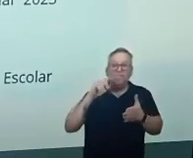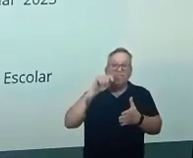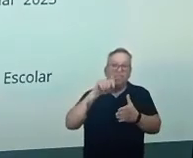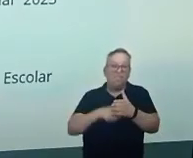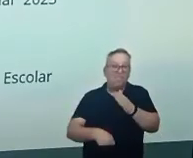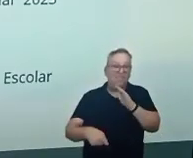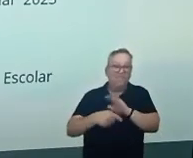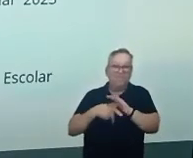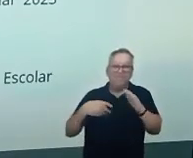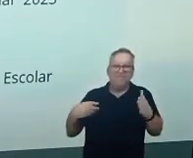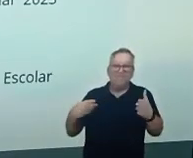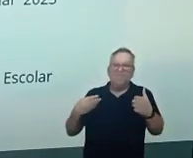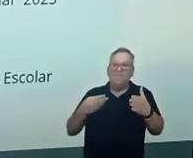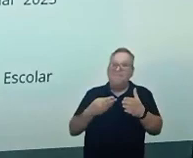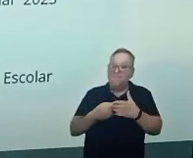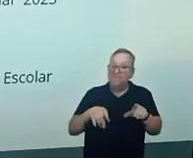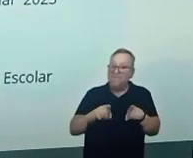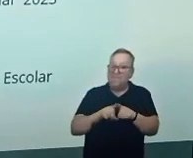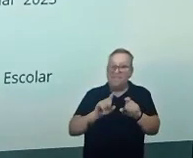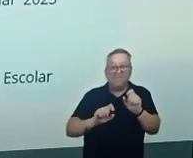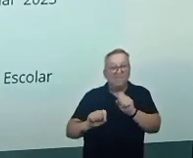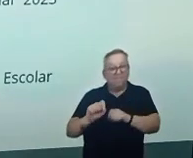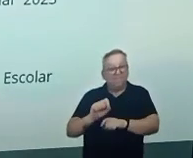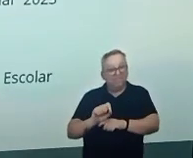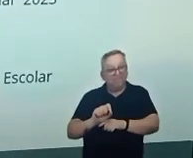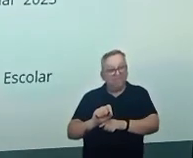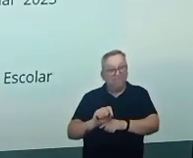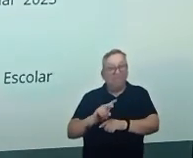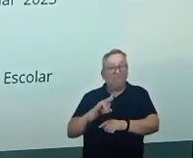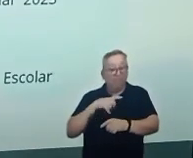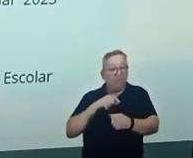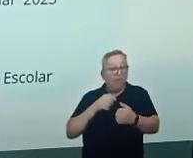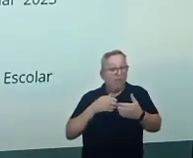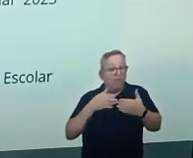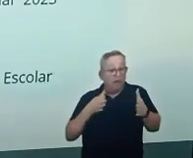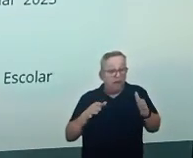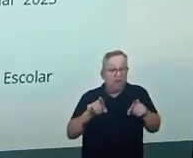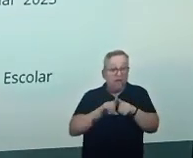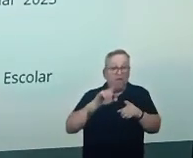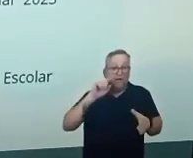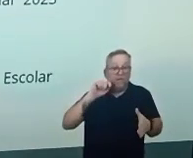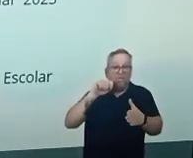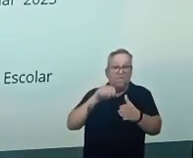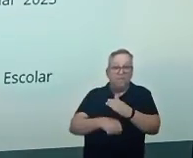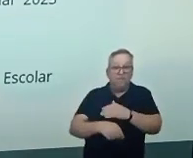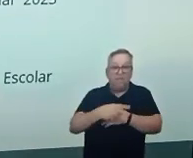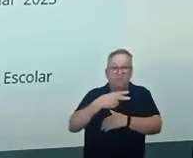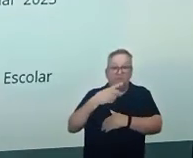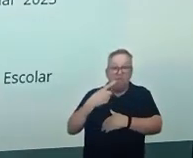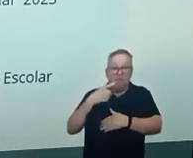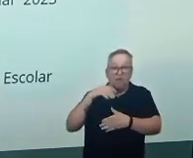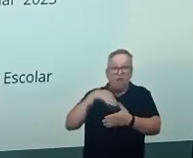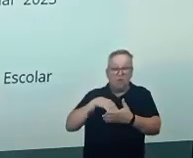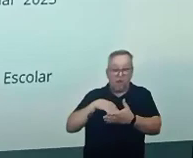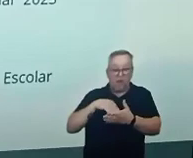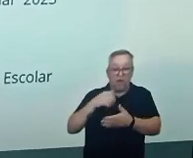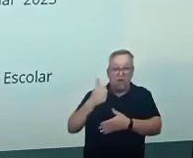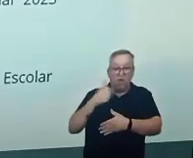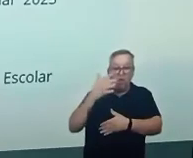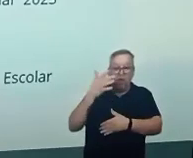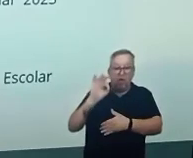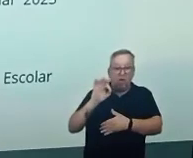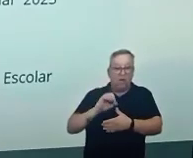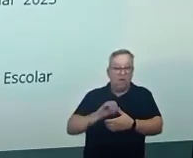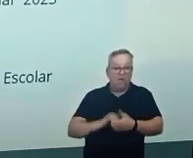de atribuição, tá? E ele vai ficar aberto para inscrição de 21/9 a